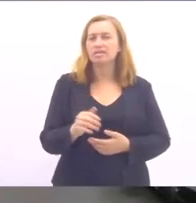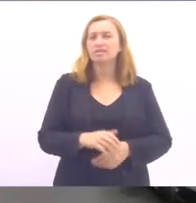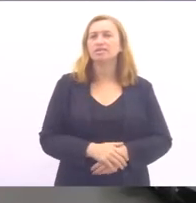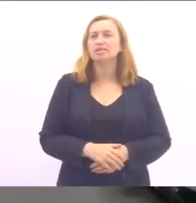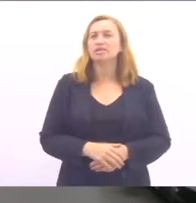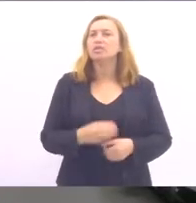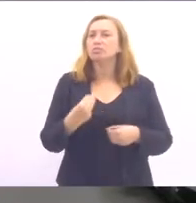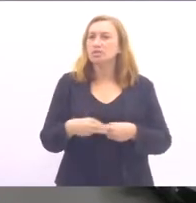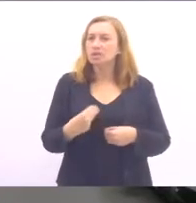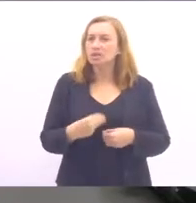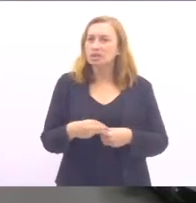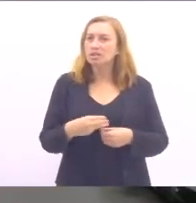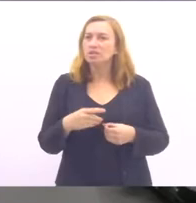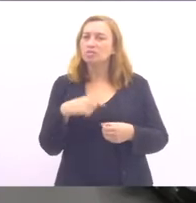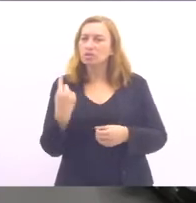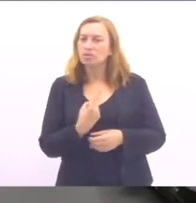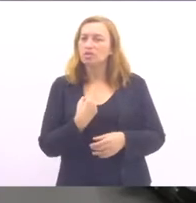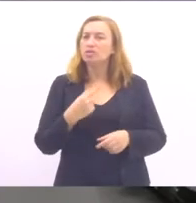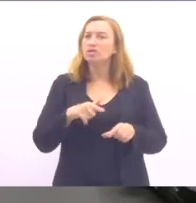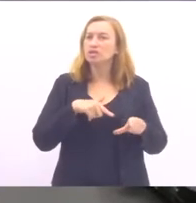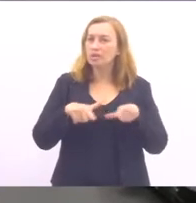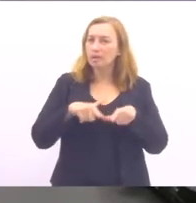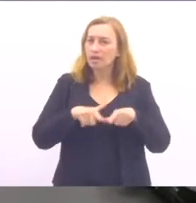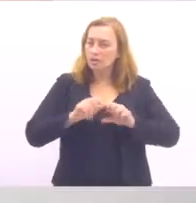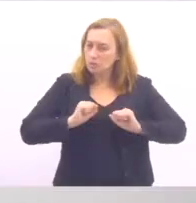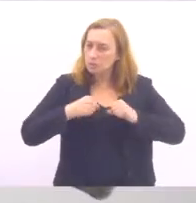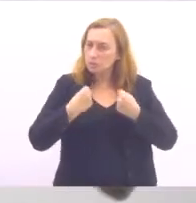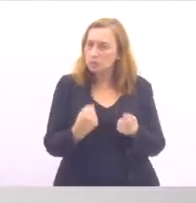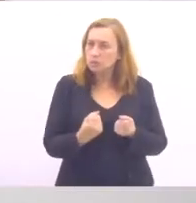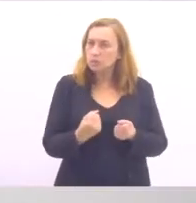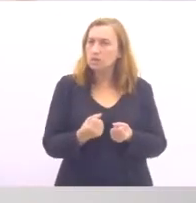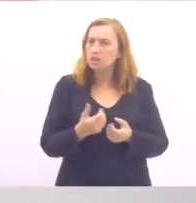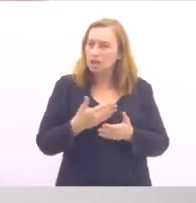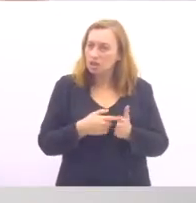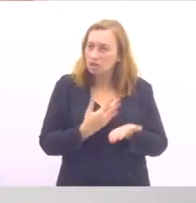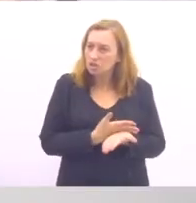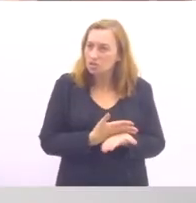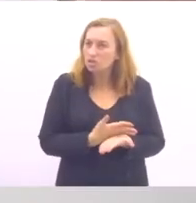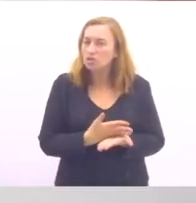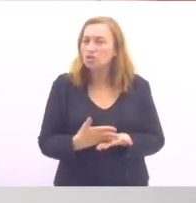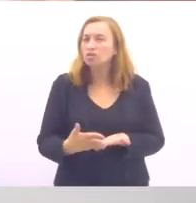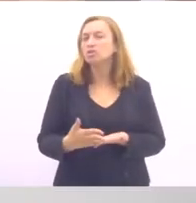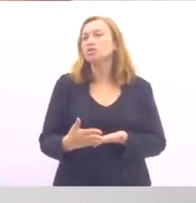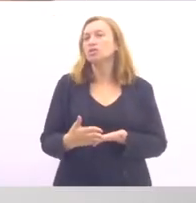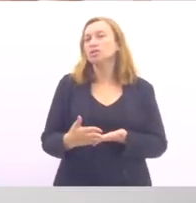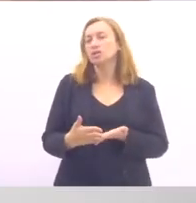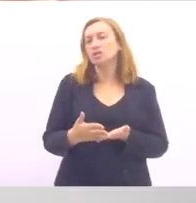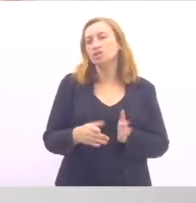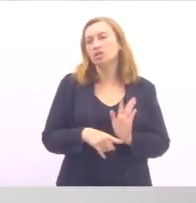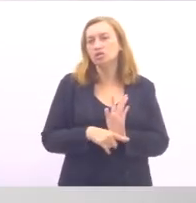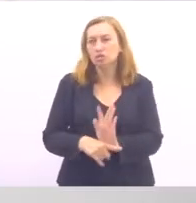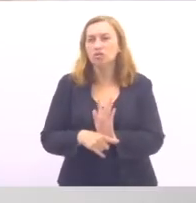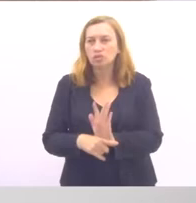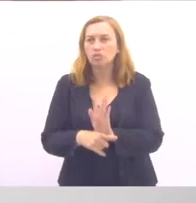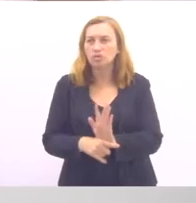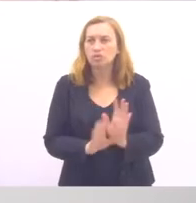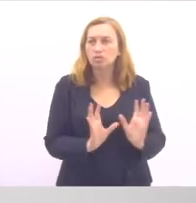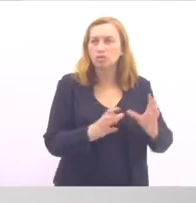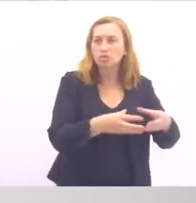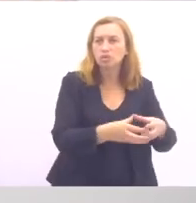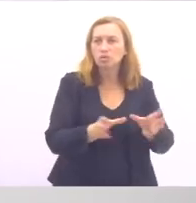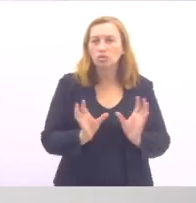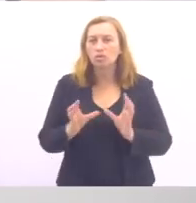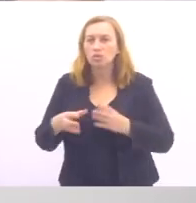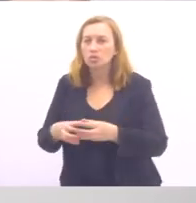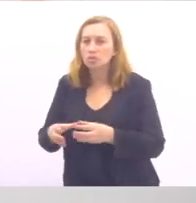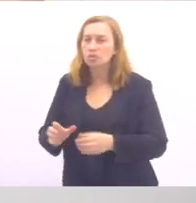são municípios que a gente está trabalhando atuante, ajudando desde a formalização da cooperativa. Vamos juntar a cooperativa aqui, os